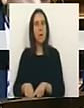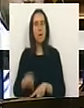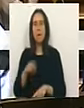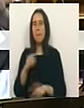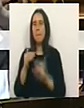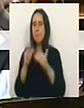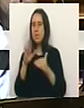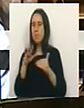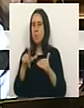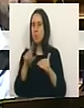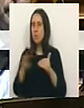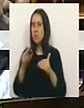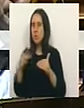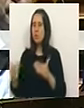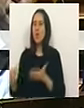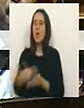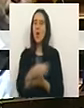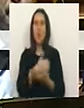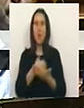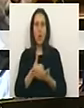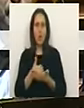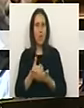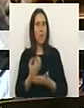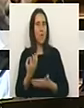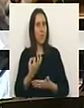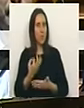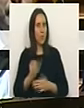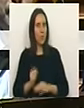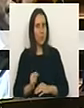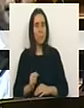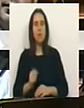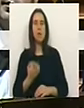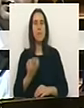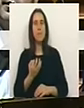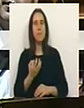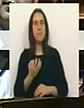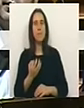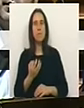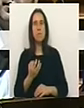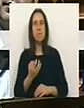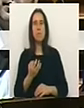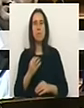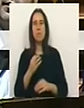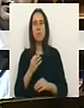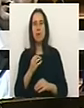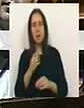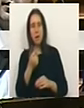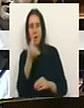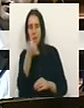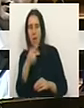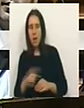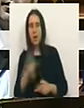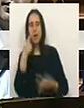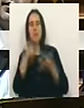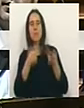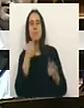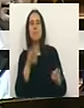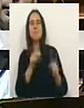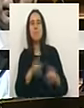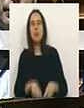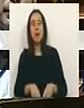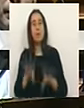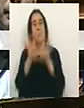de euros de receita adicional, trouxe exatamente uma reavaliação de ativos e, portanto, o